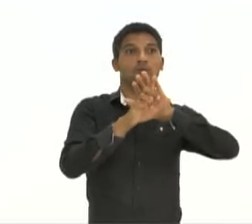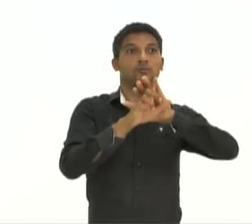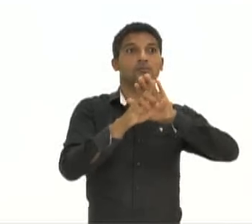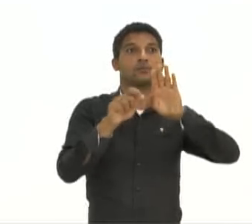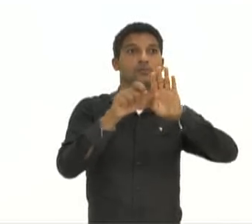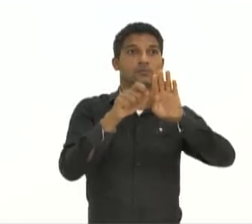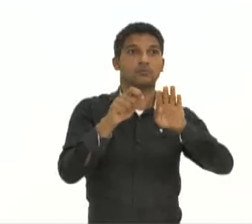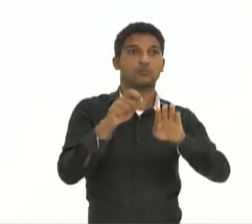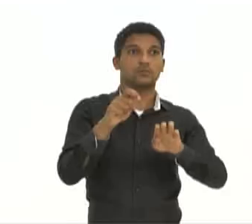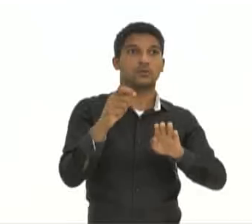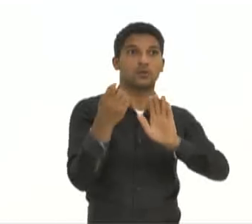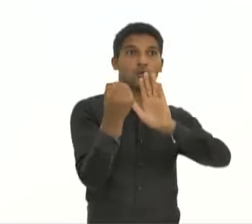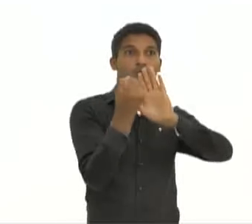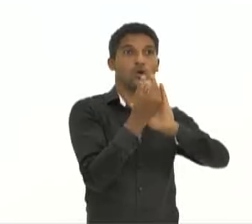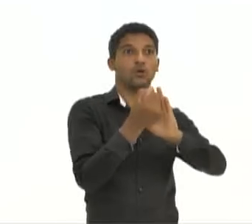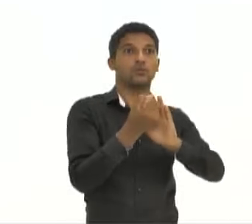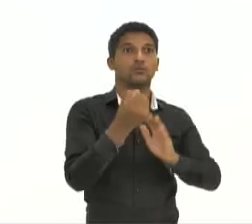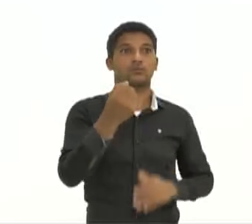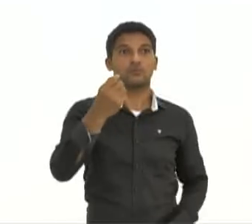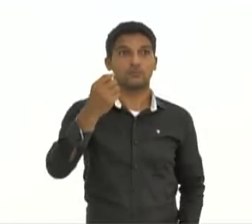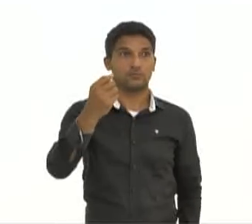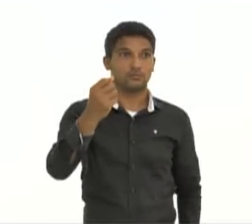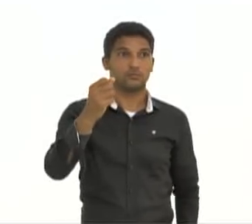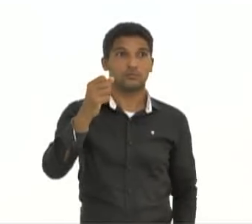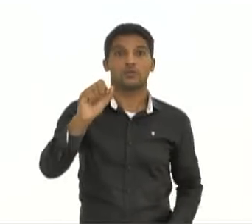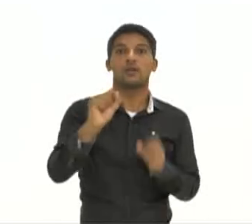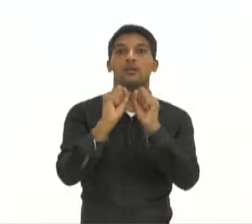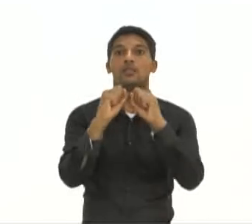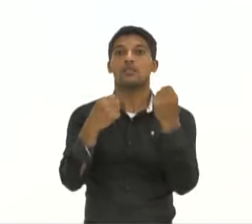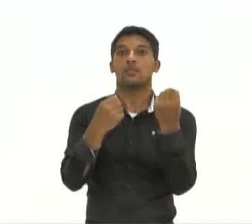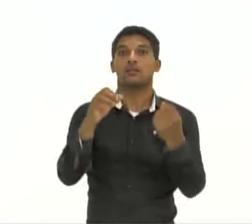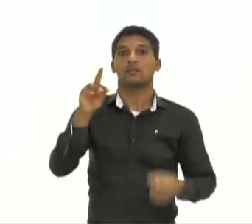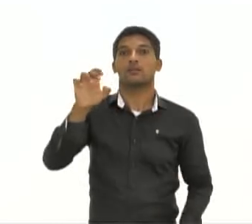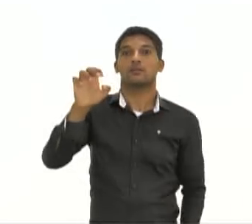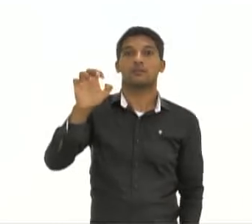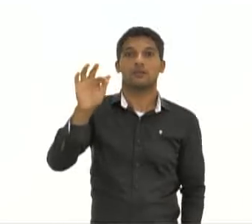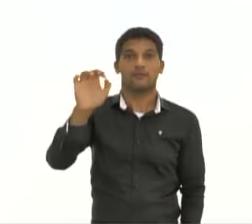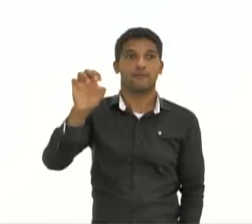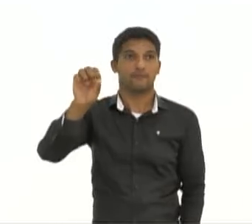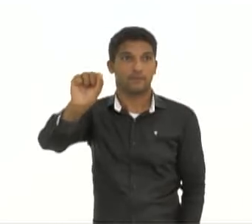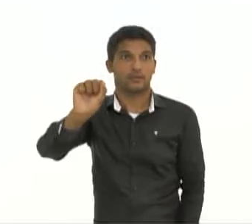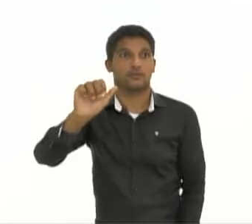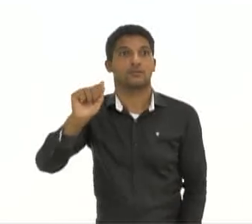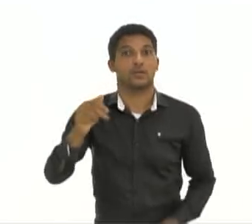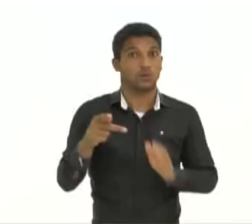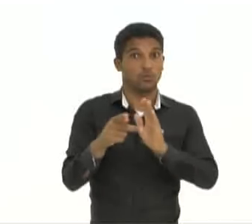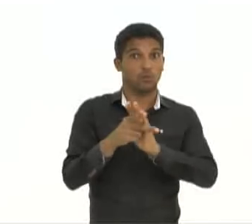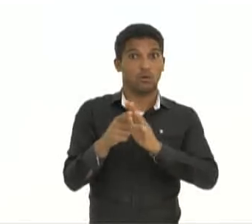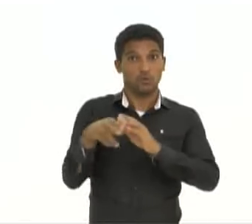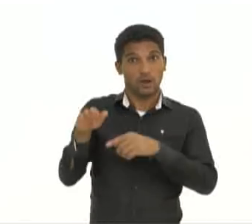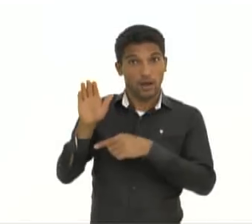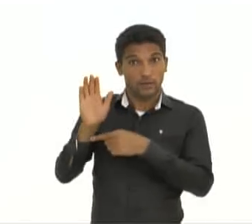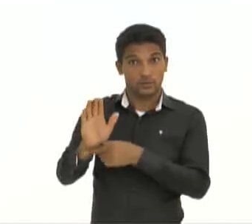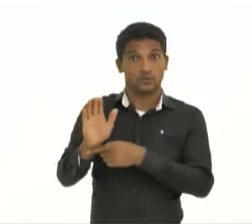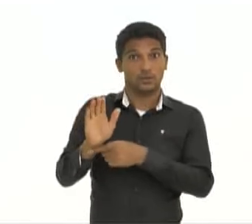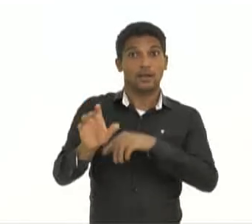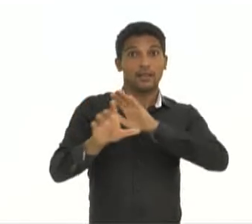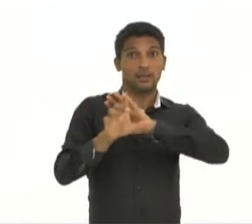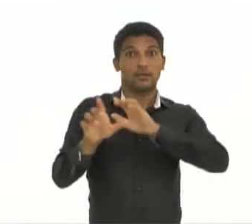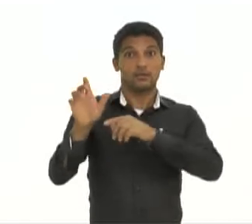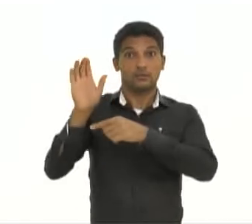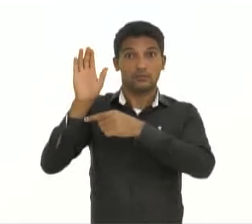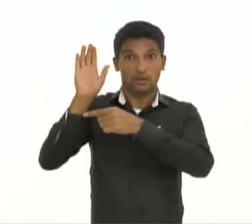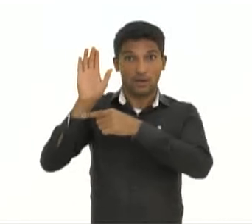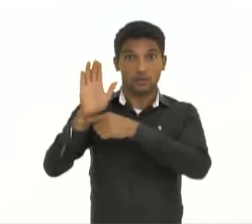o defeito acima exposto compromete essencialmente o seu desempenho, é apresente para